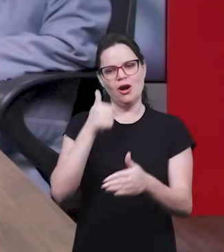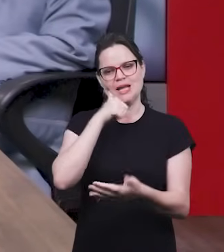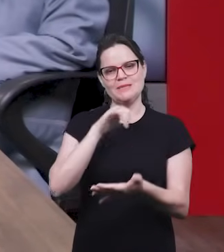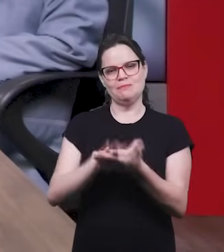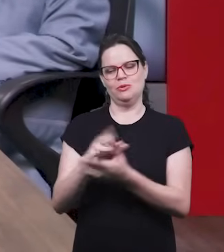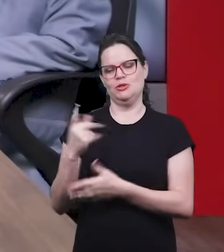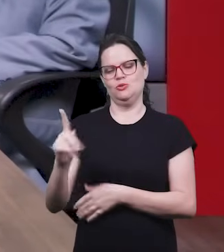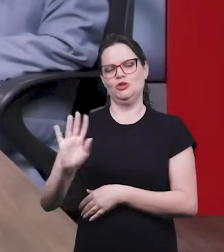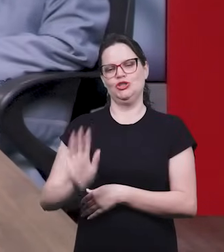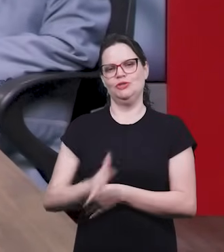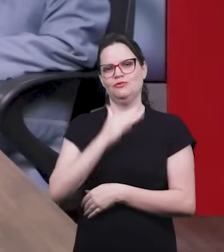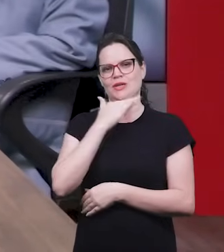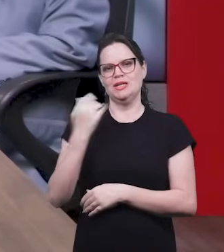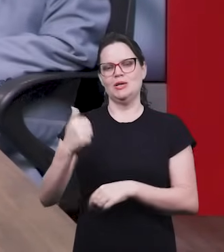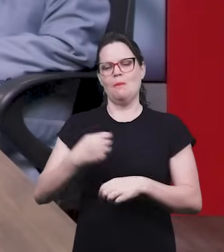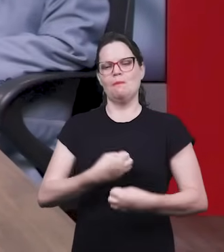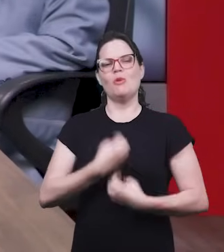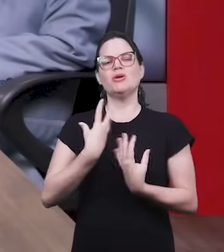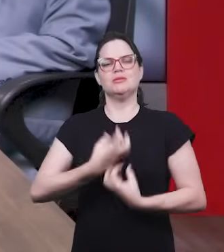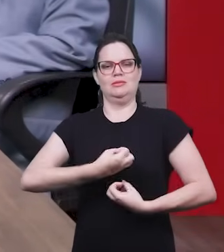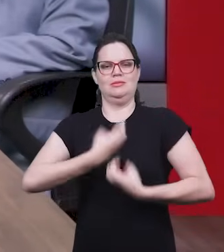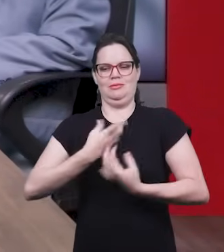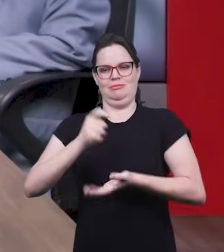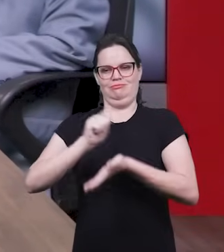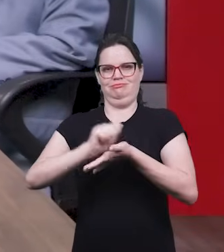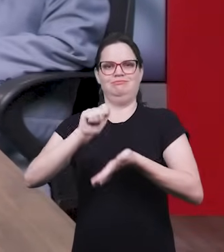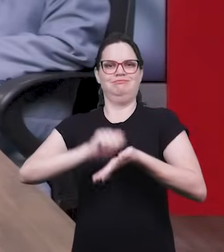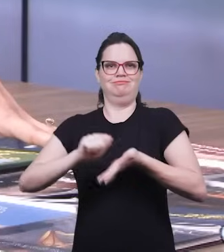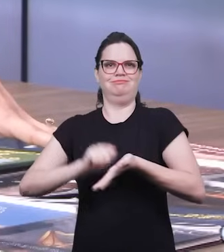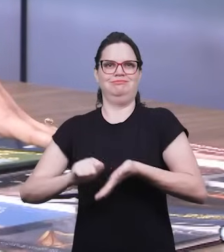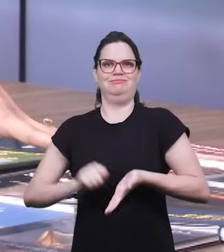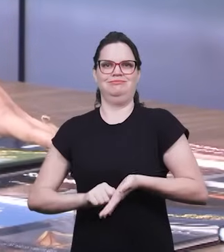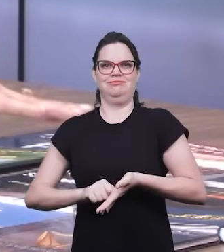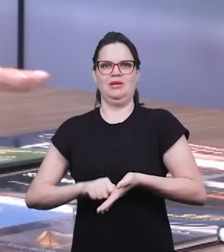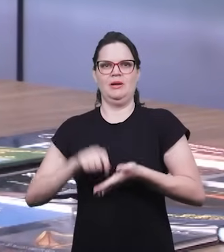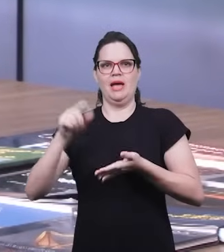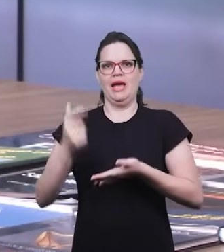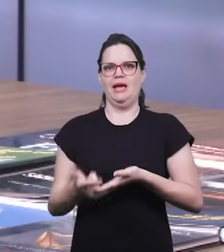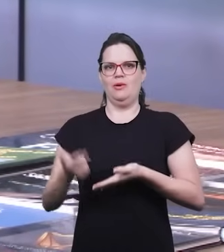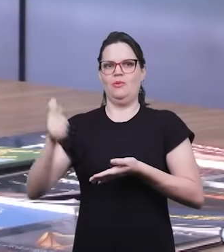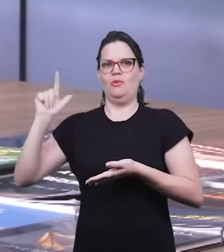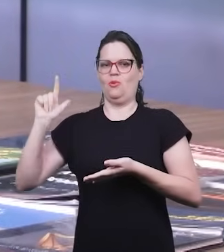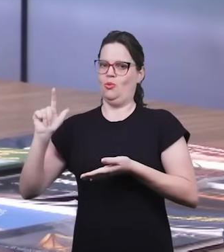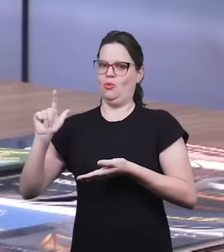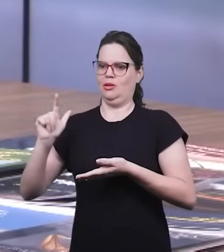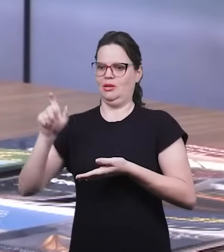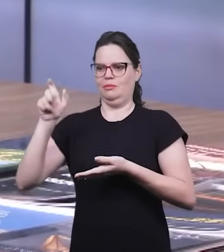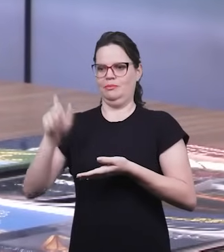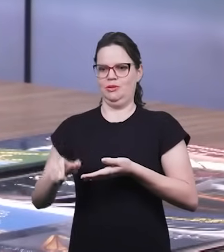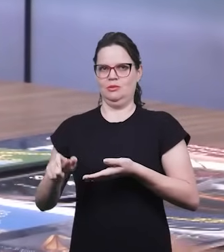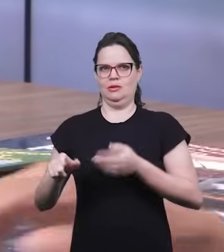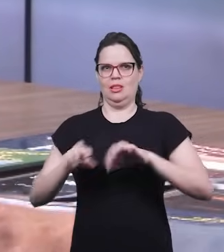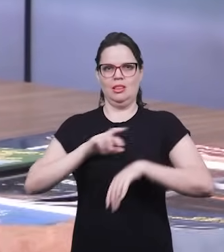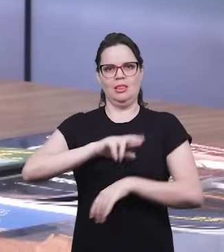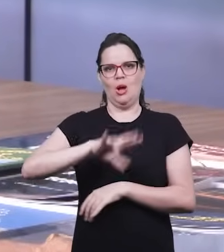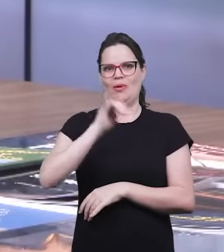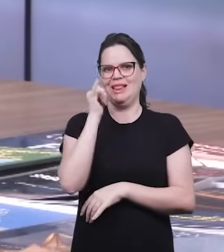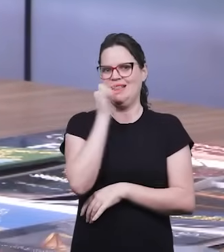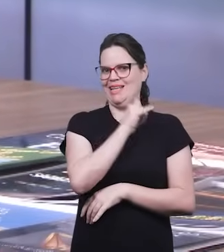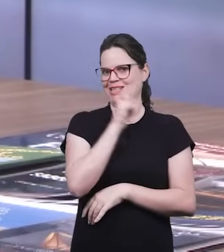Jurama, de um aspecto mais poético. Aqui é um outro homem, que não é o homem